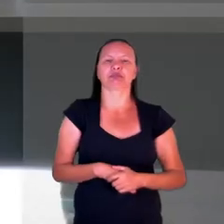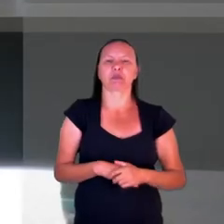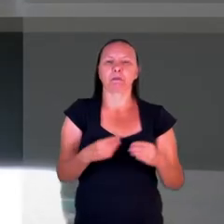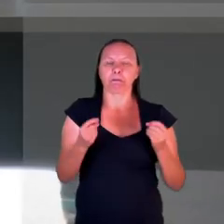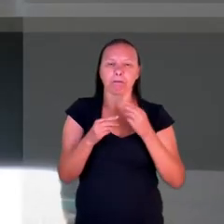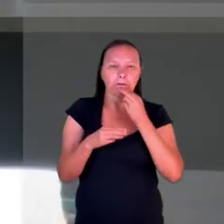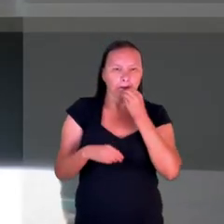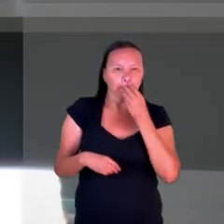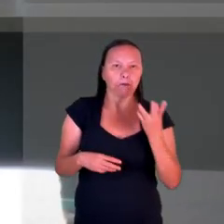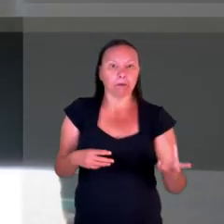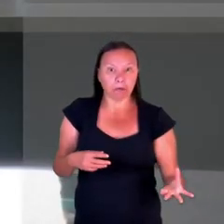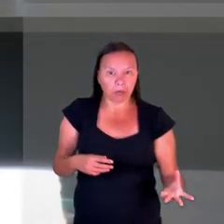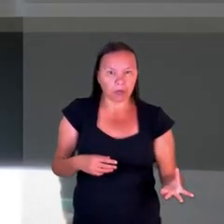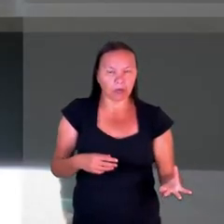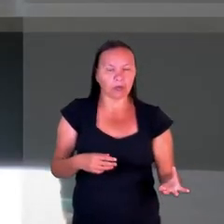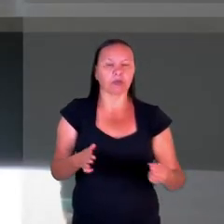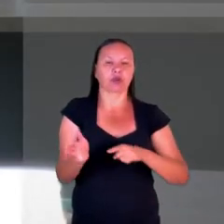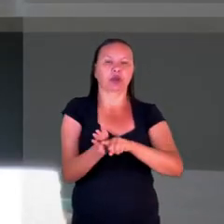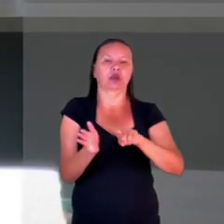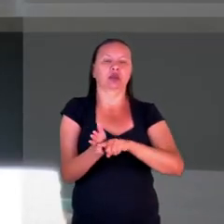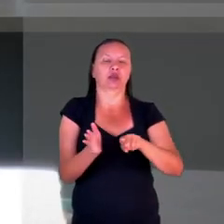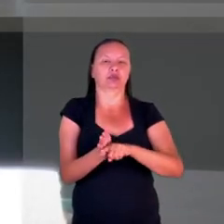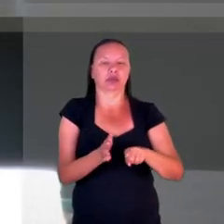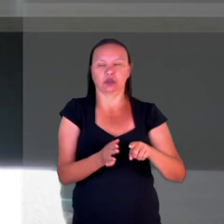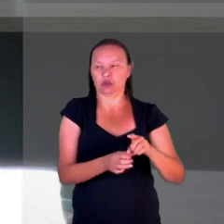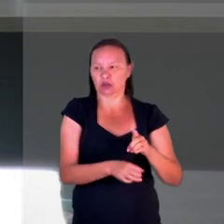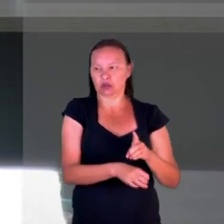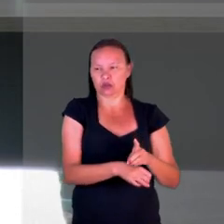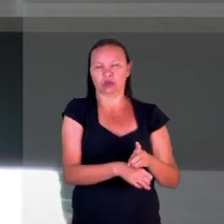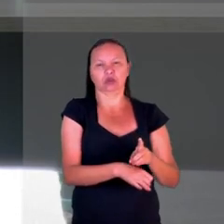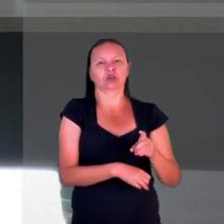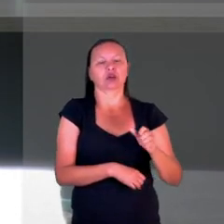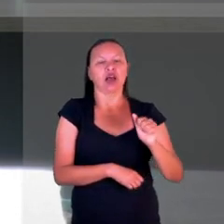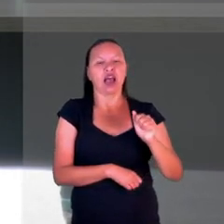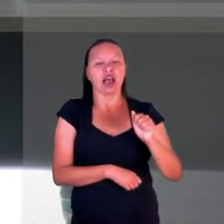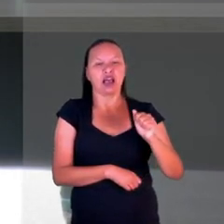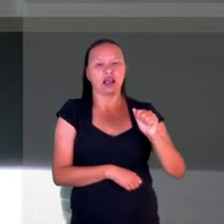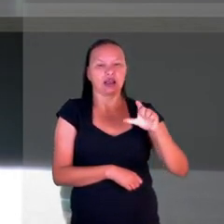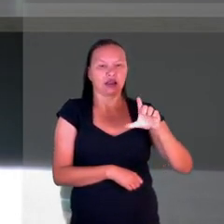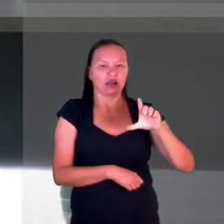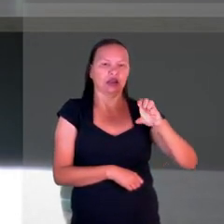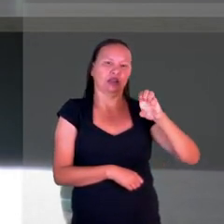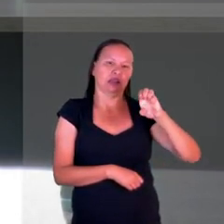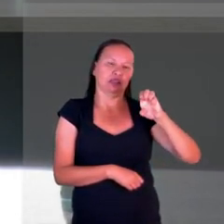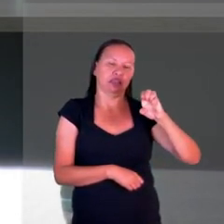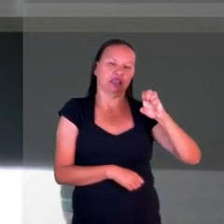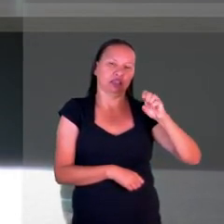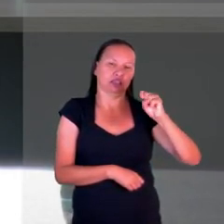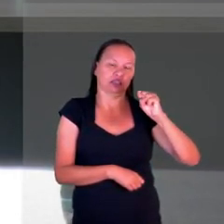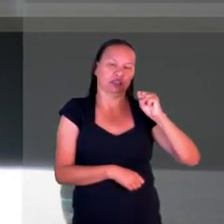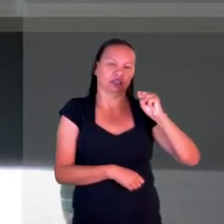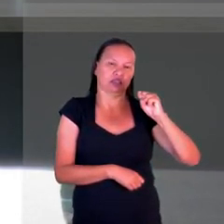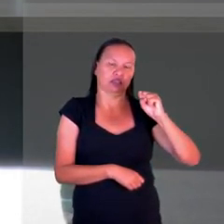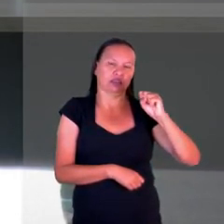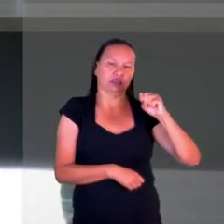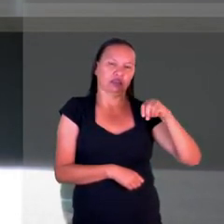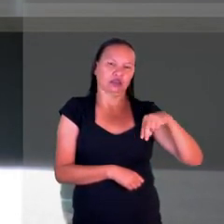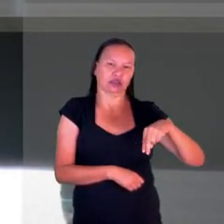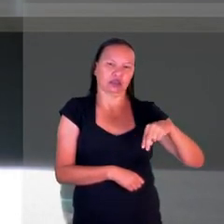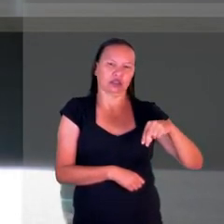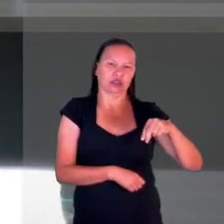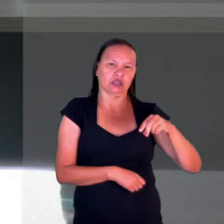pergunta formulada pela dand ée que se diga que resto